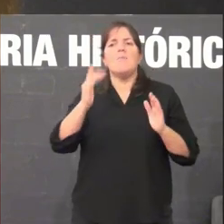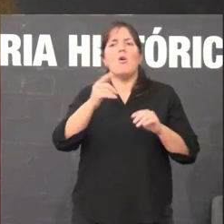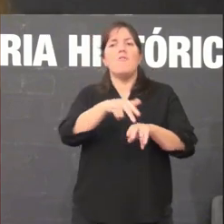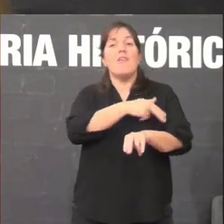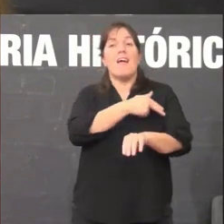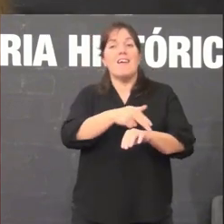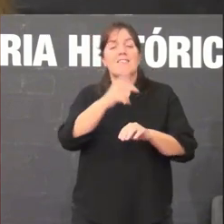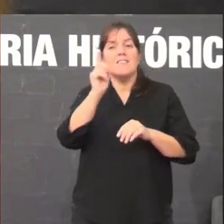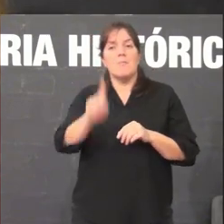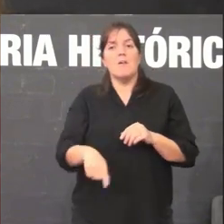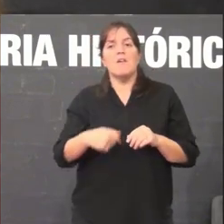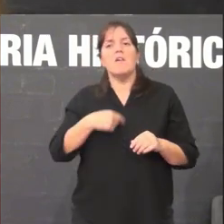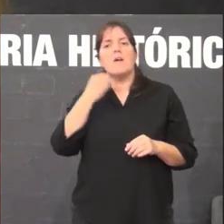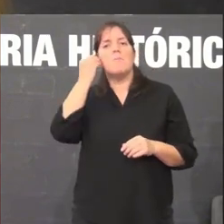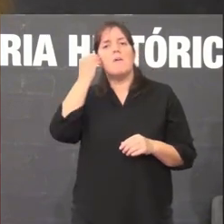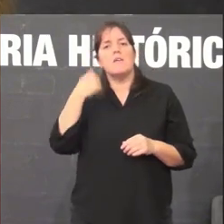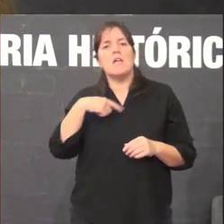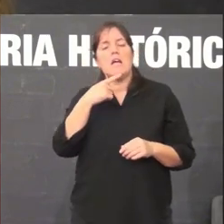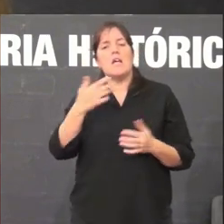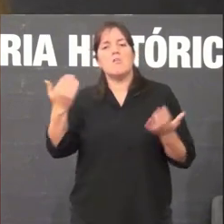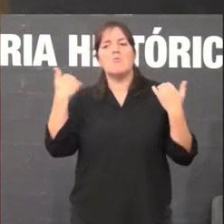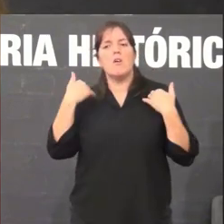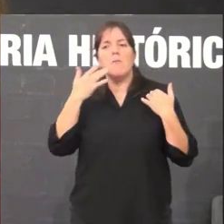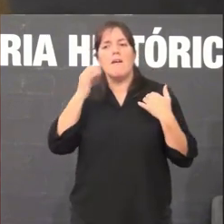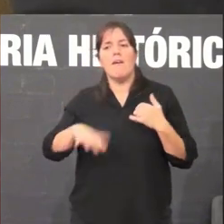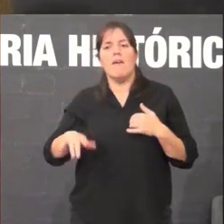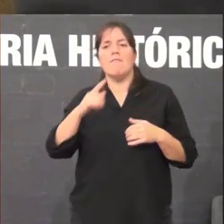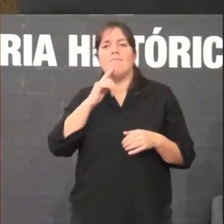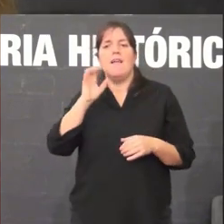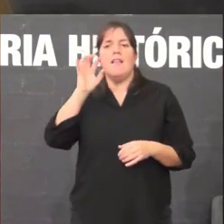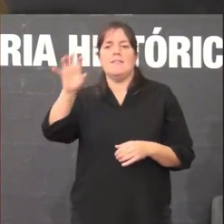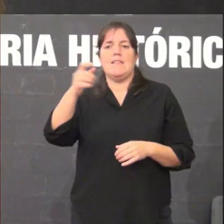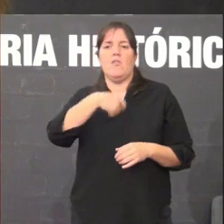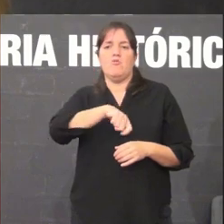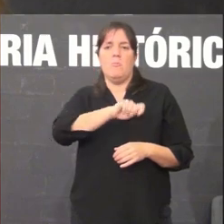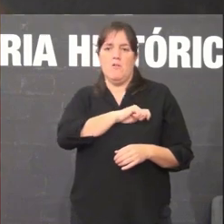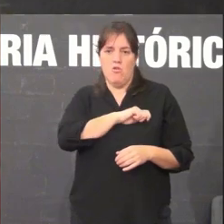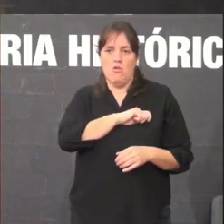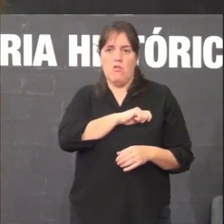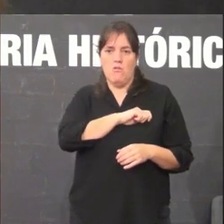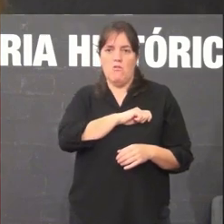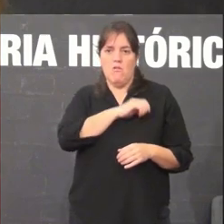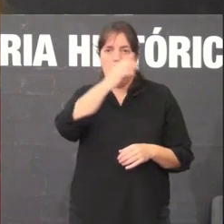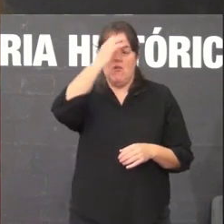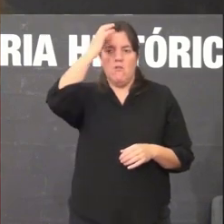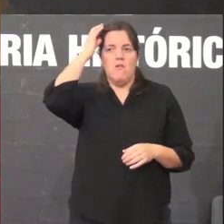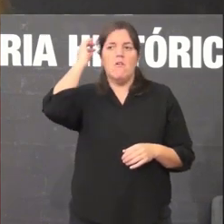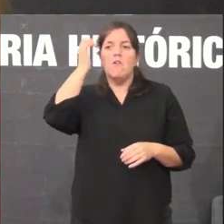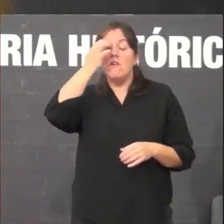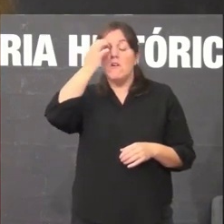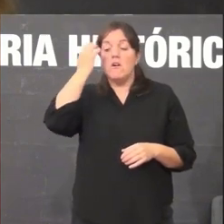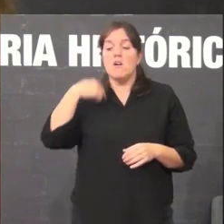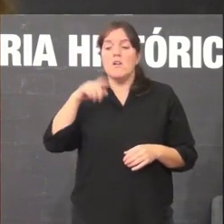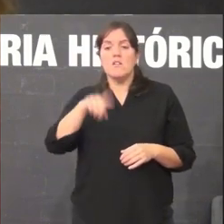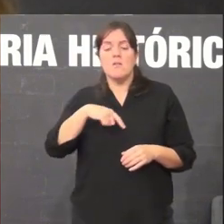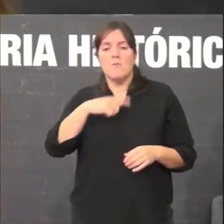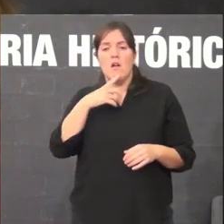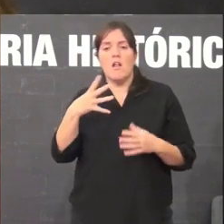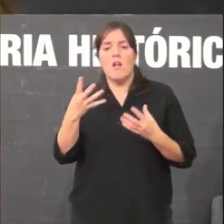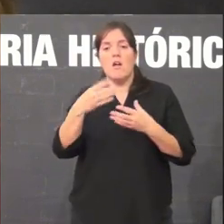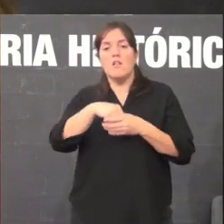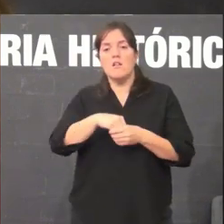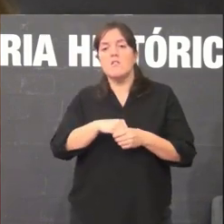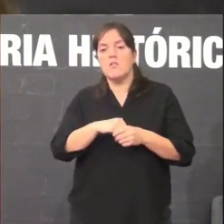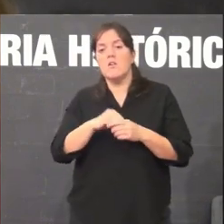que considera que é a responsabilidade do Estado espanhol exumar os corpos que estão no Val dos Caídos e devolvê-los à família